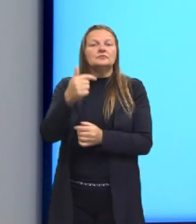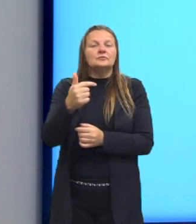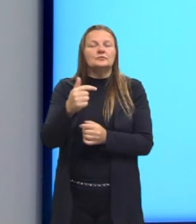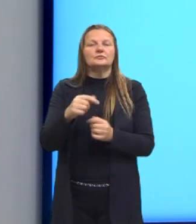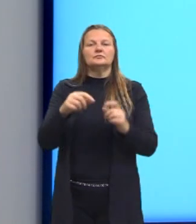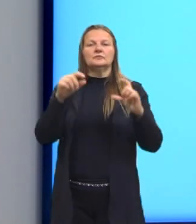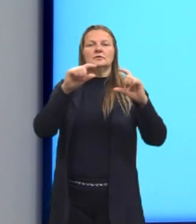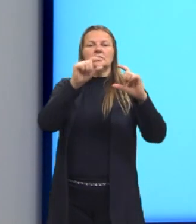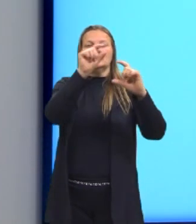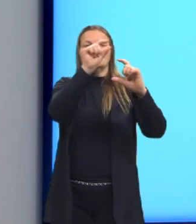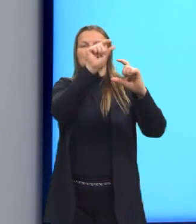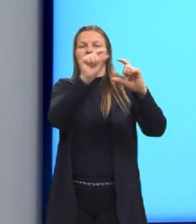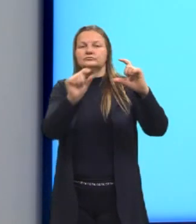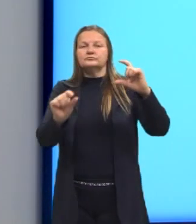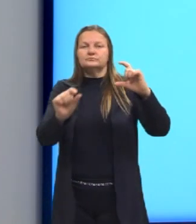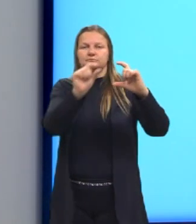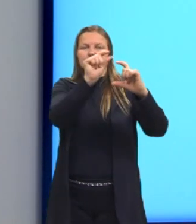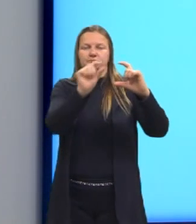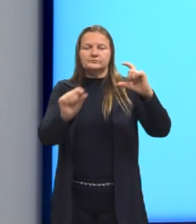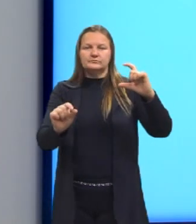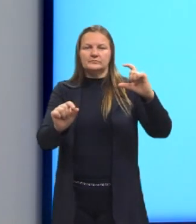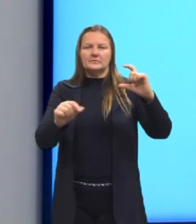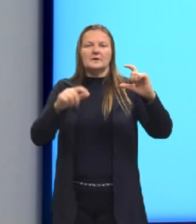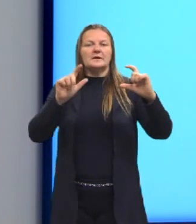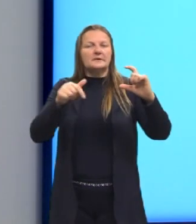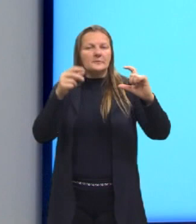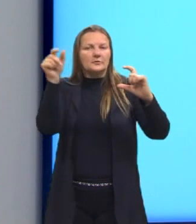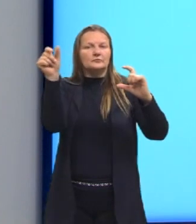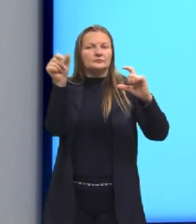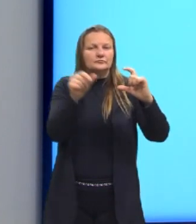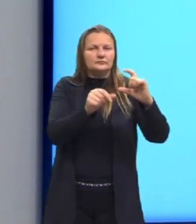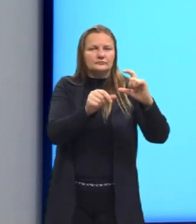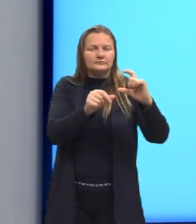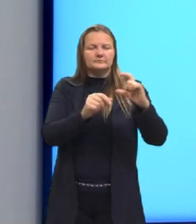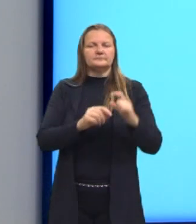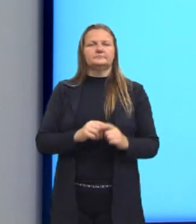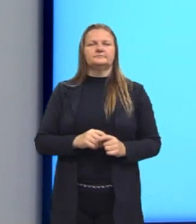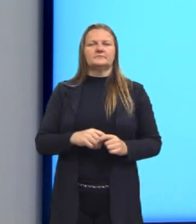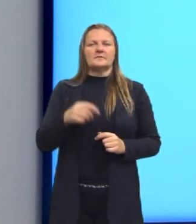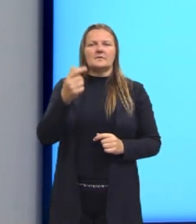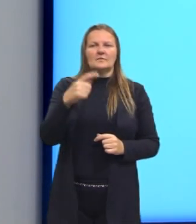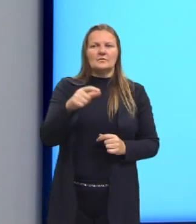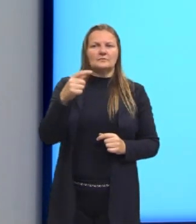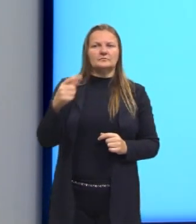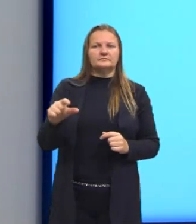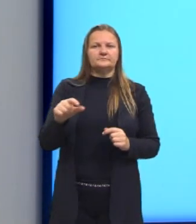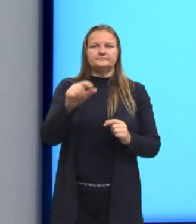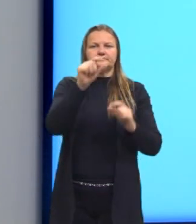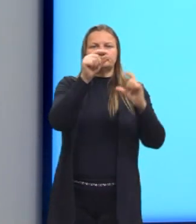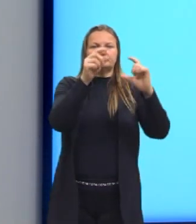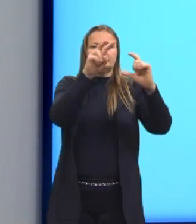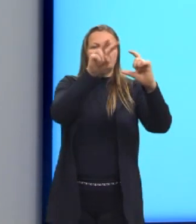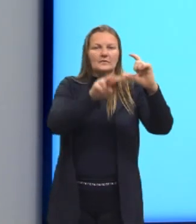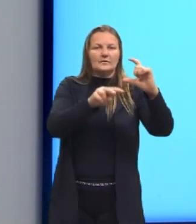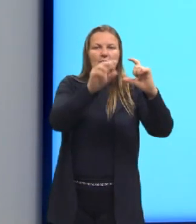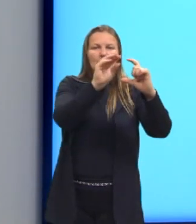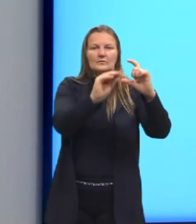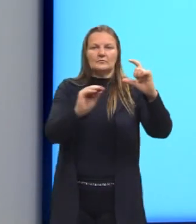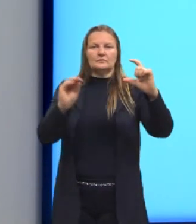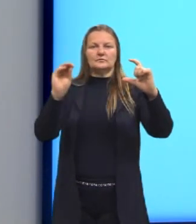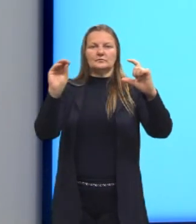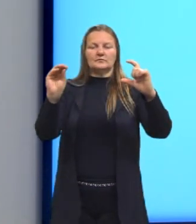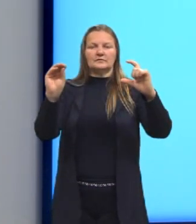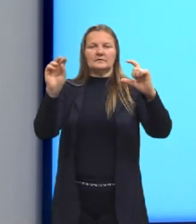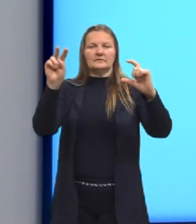secundária. Mas o que vai acontecer? Após repetir essas duas colunas, lá no final da